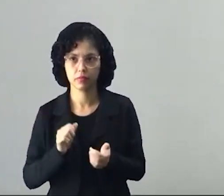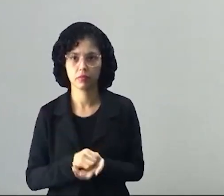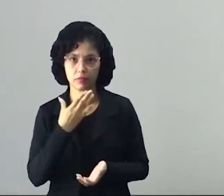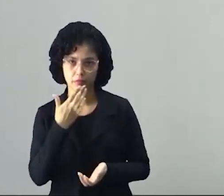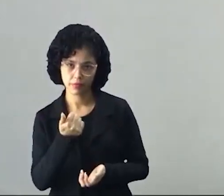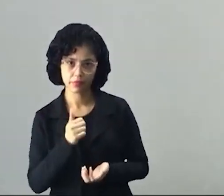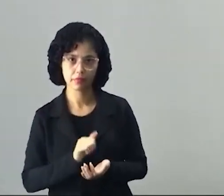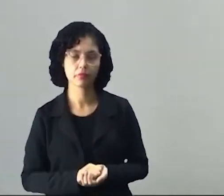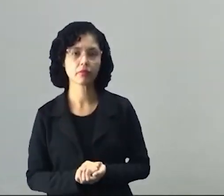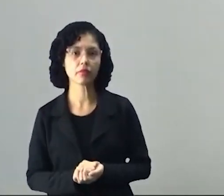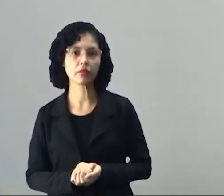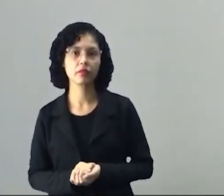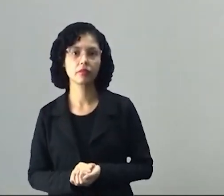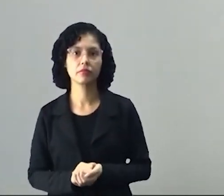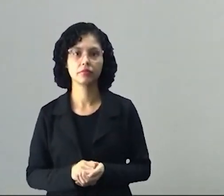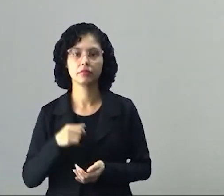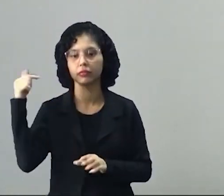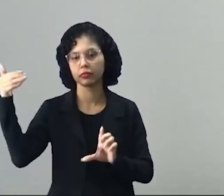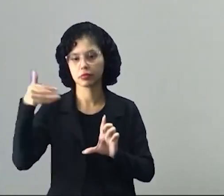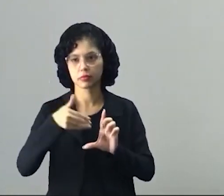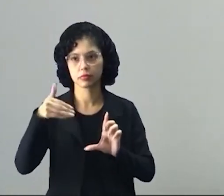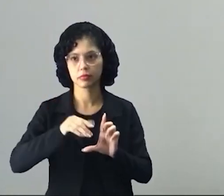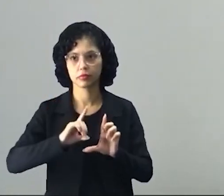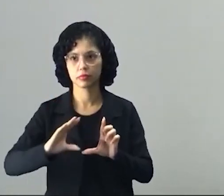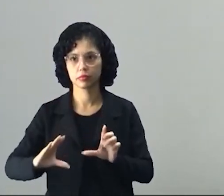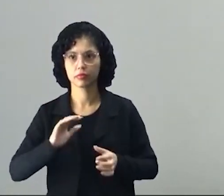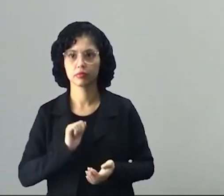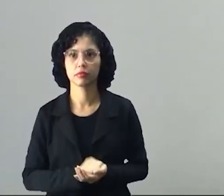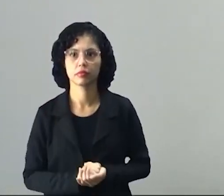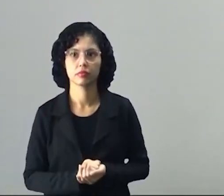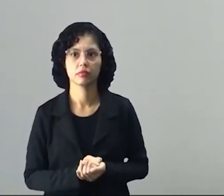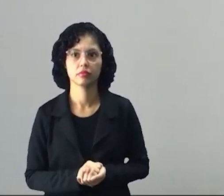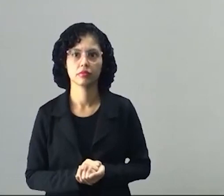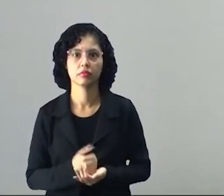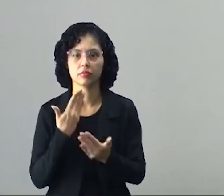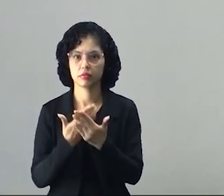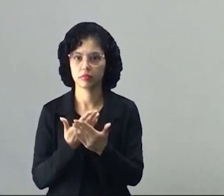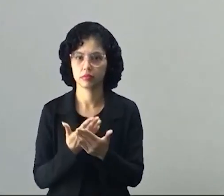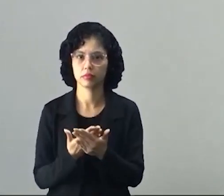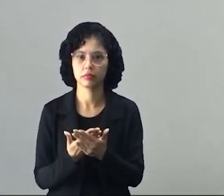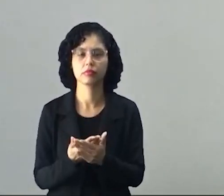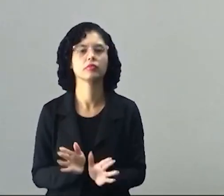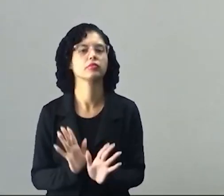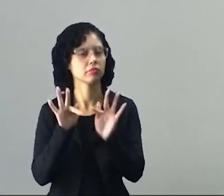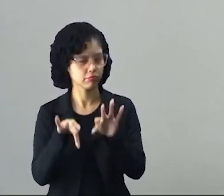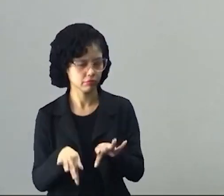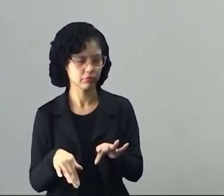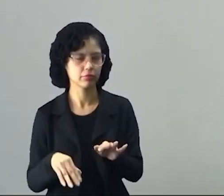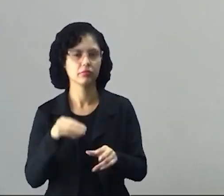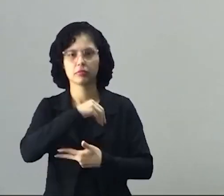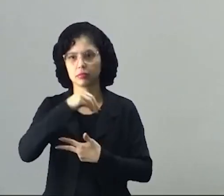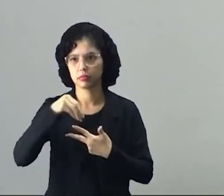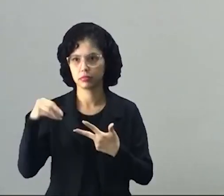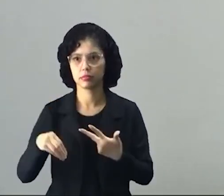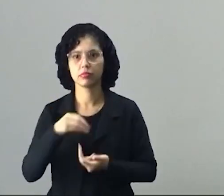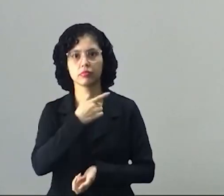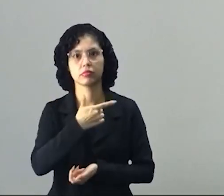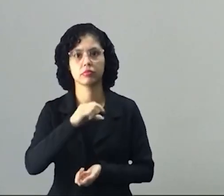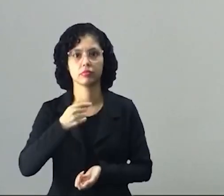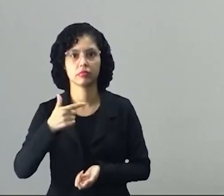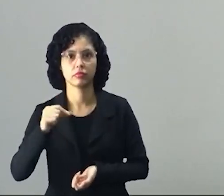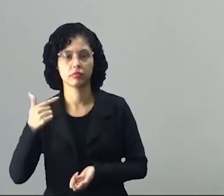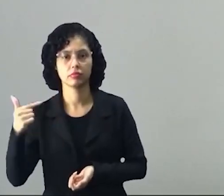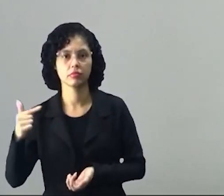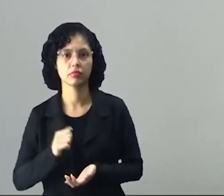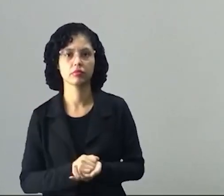bom? Gente, acesse o nosso portal eduque.se, dedique nos seus estudos, já estamos na reta final para o Enem 2022.